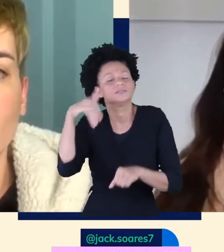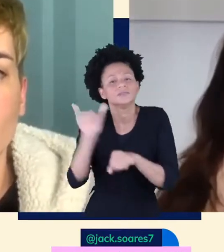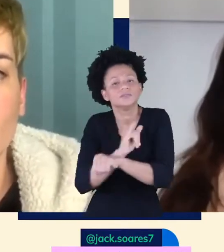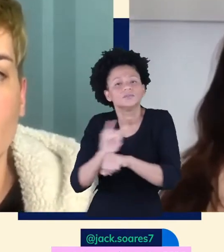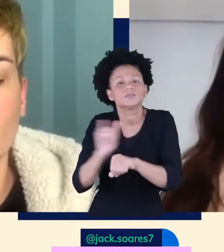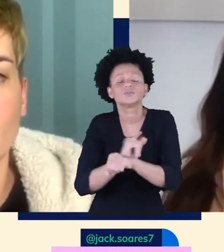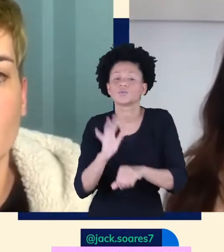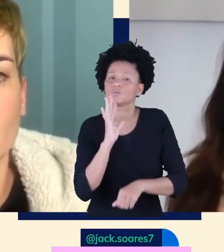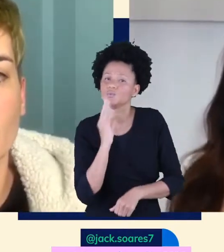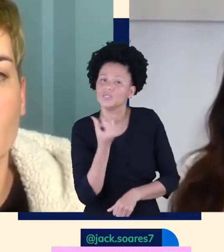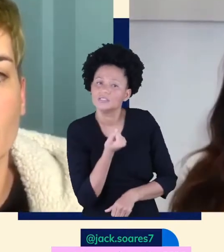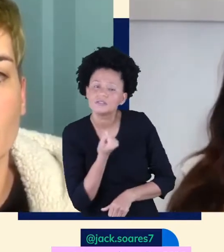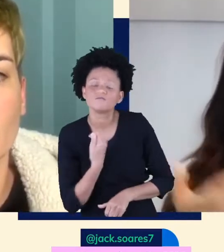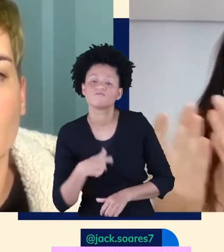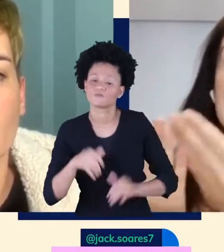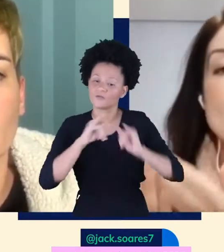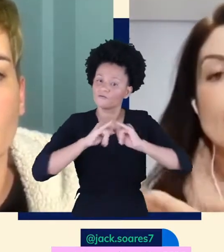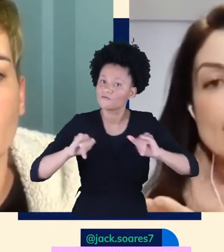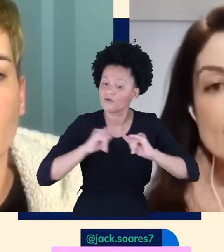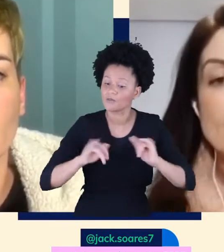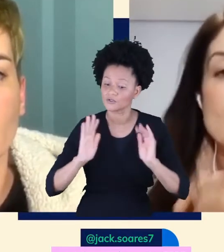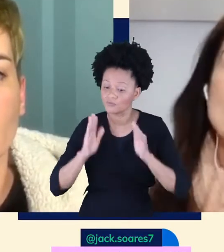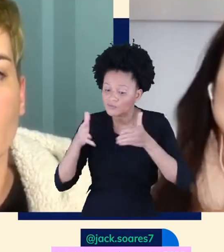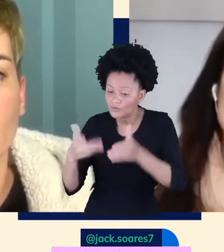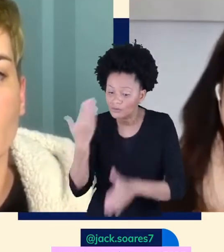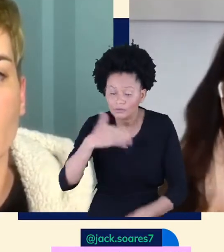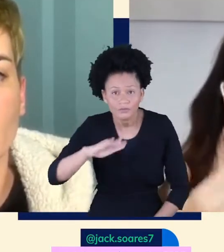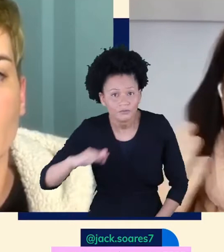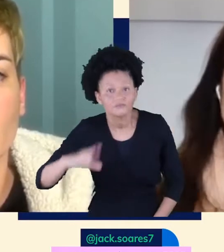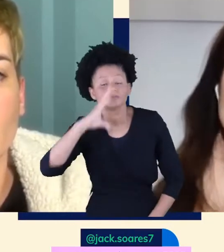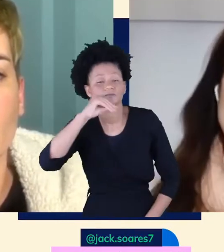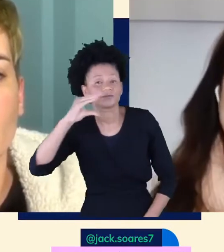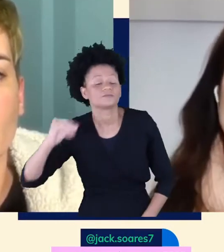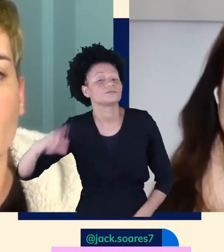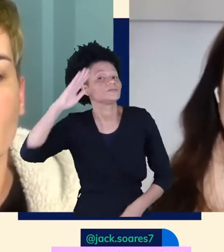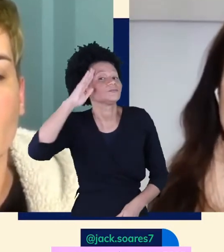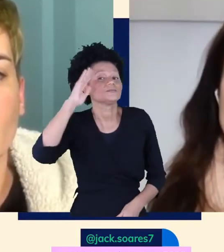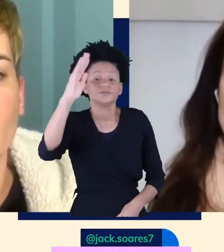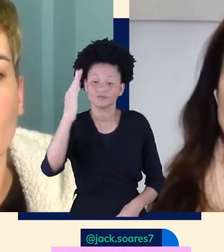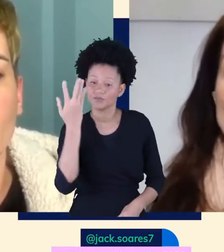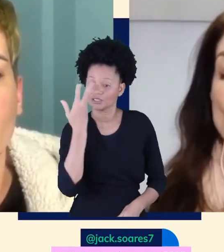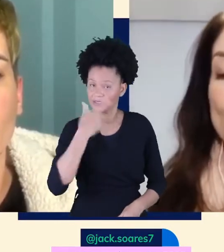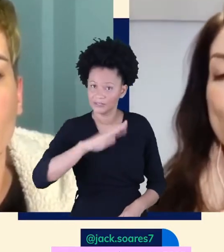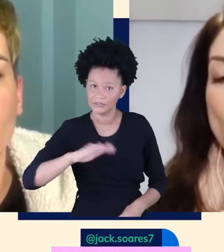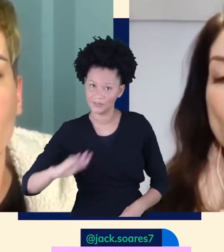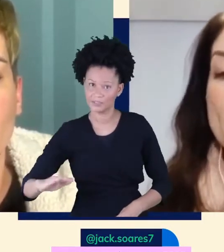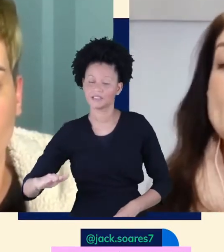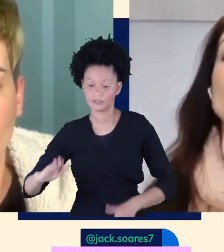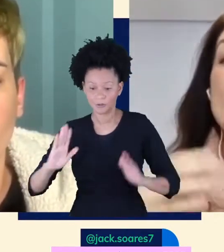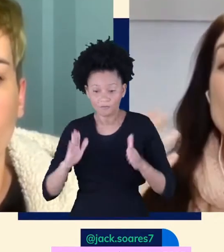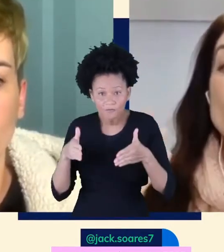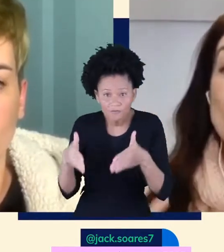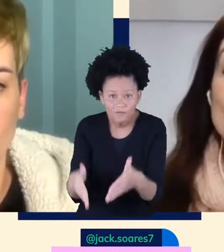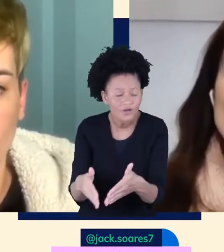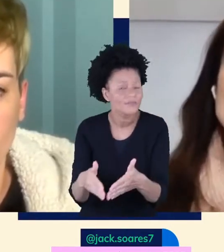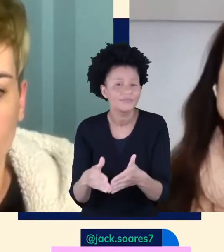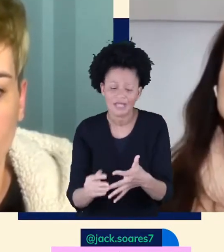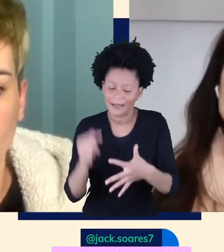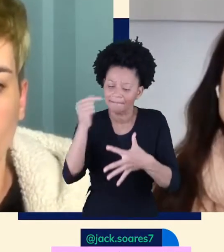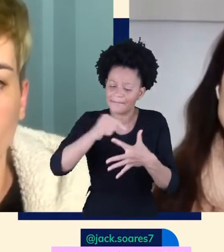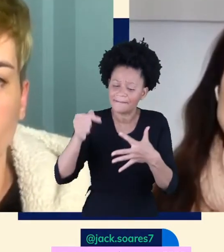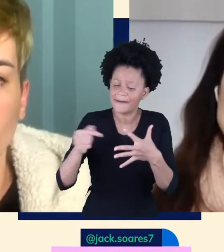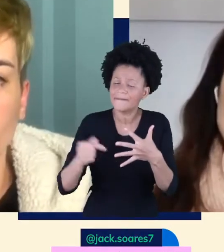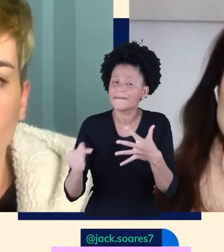e conhecimentos e informações para crianças e adolescentes, e aqui principalmente para criança, que é nosso foco, é levar todas